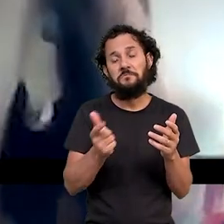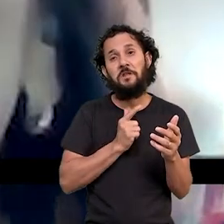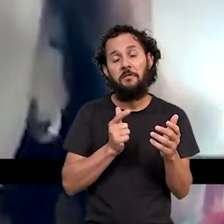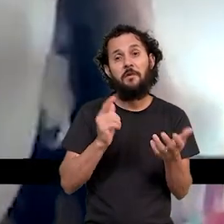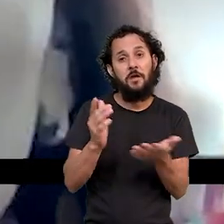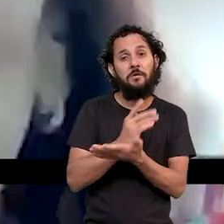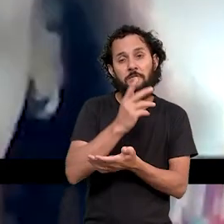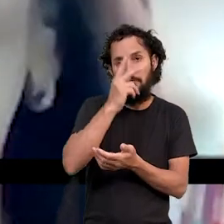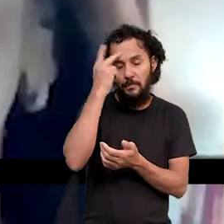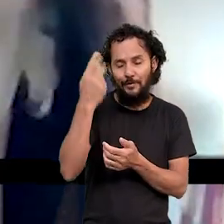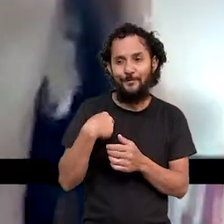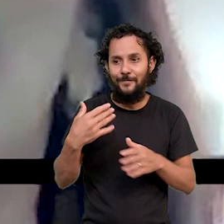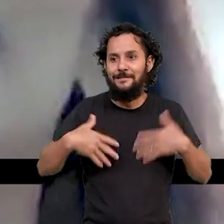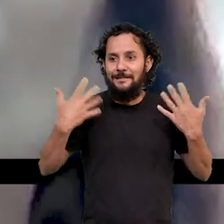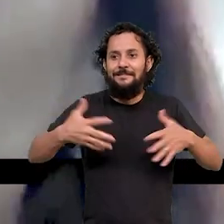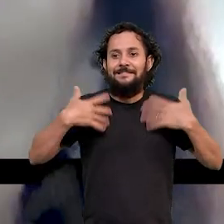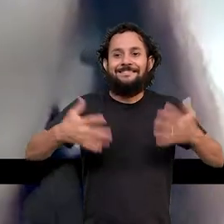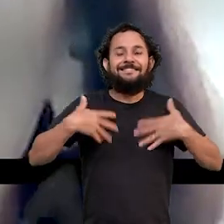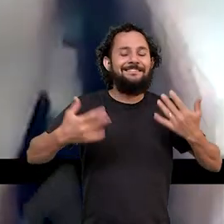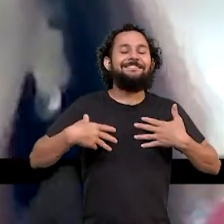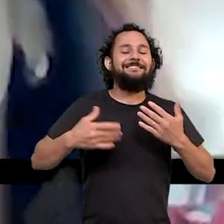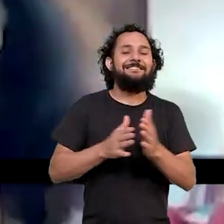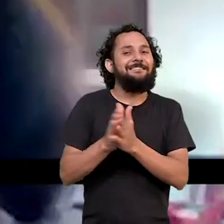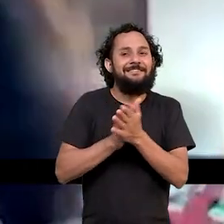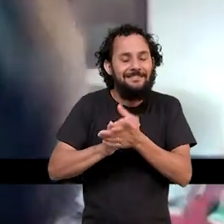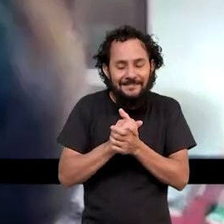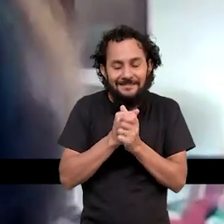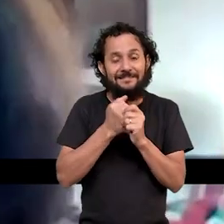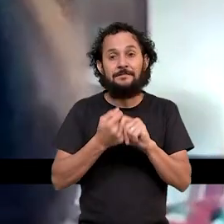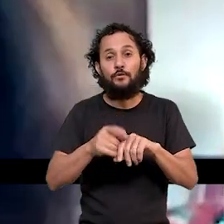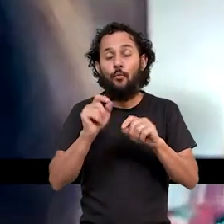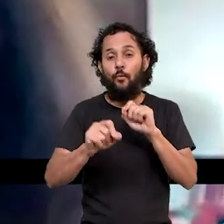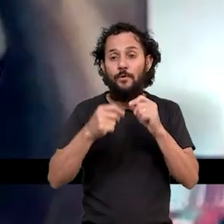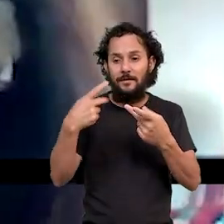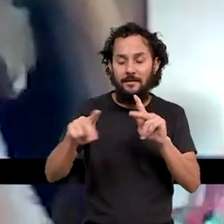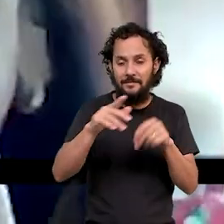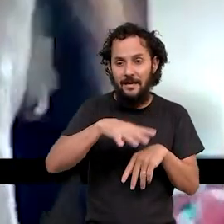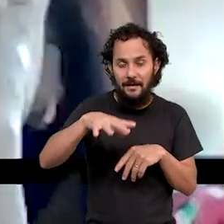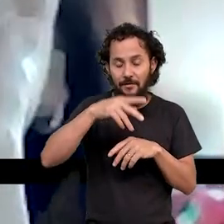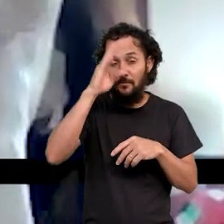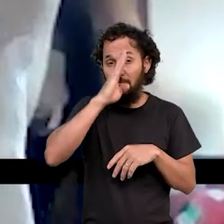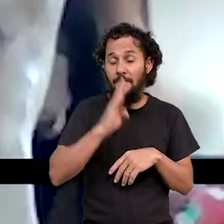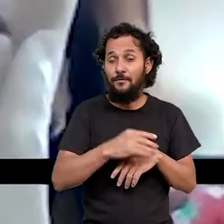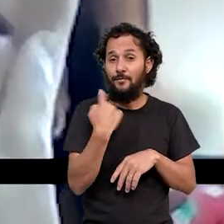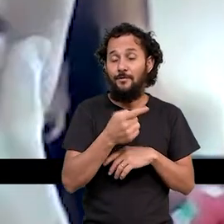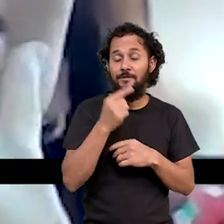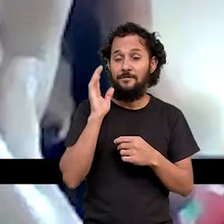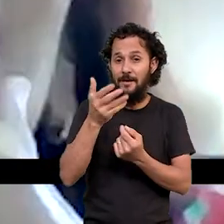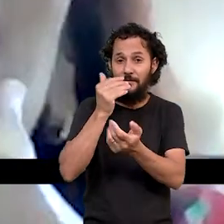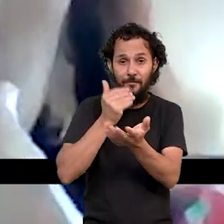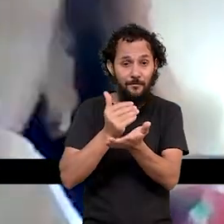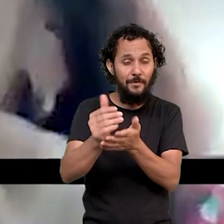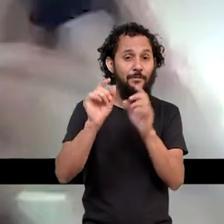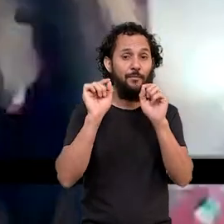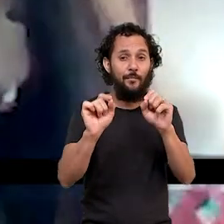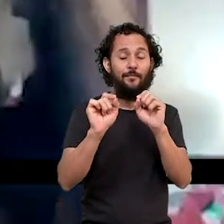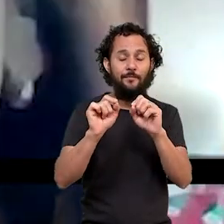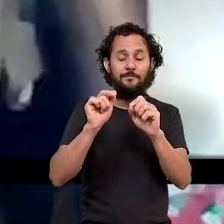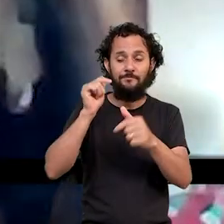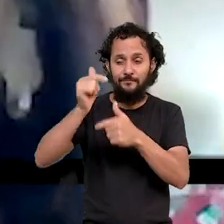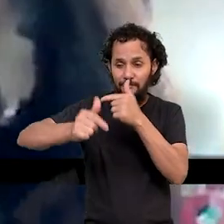assim, com grande entusiasmo, né? Especialmente nesse contexto, o Brasil, nós já estamos iniciando aí